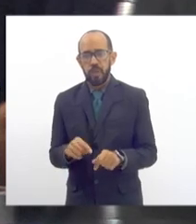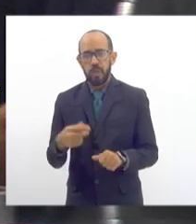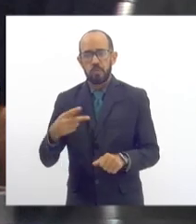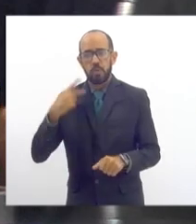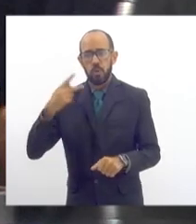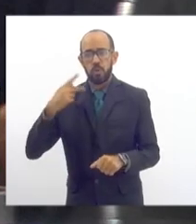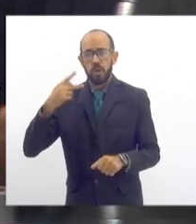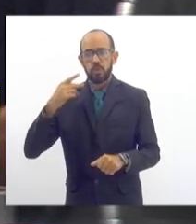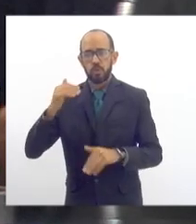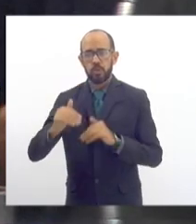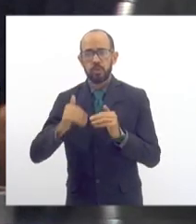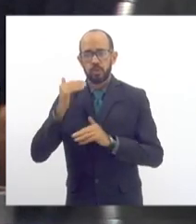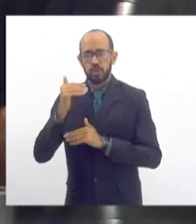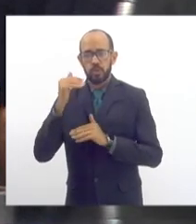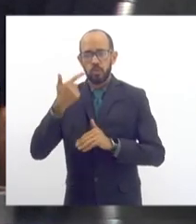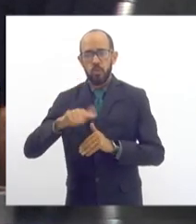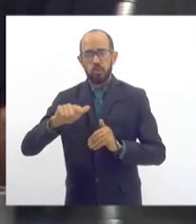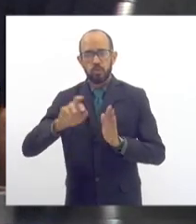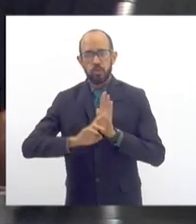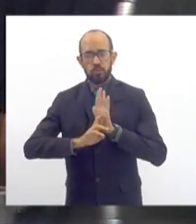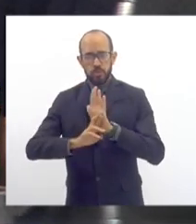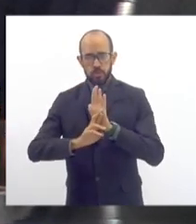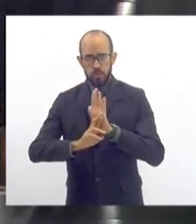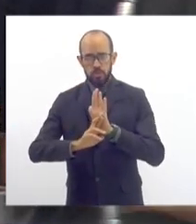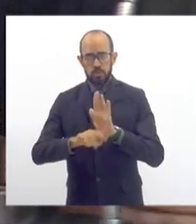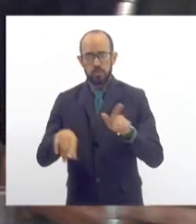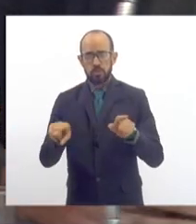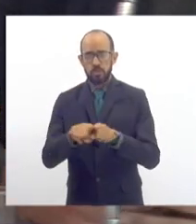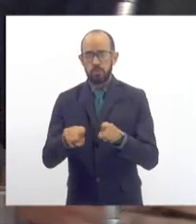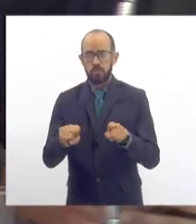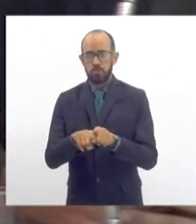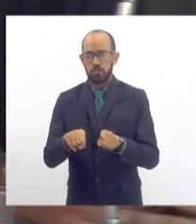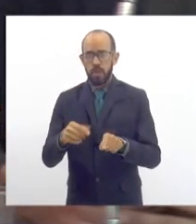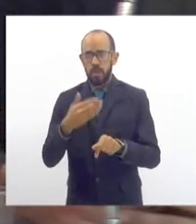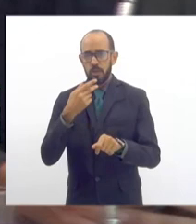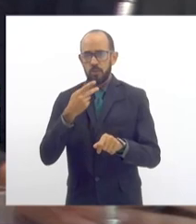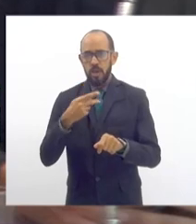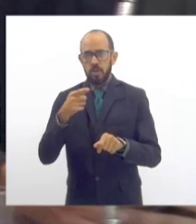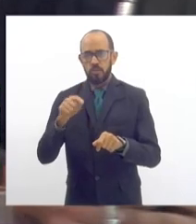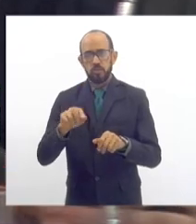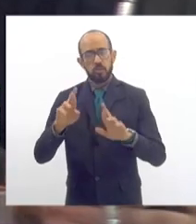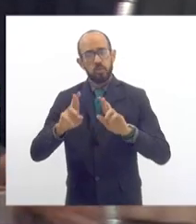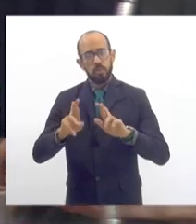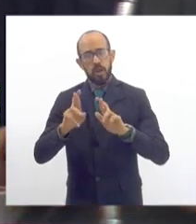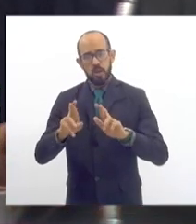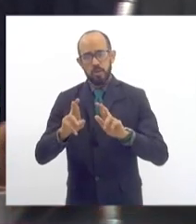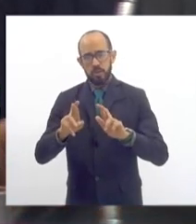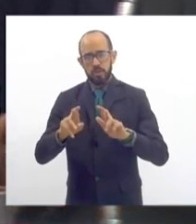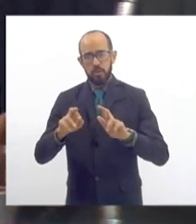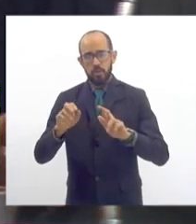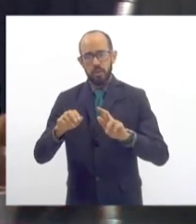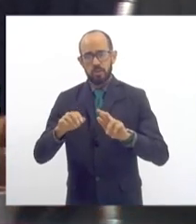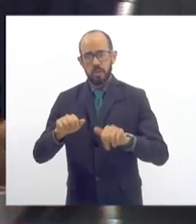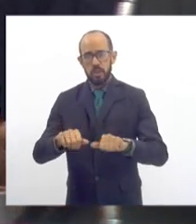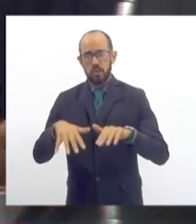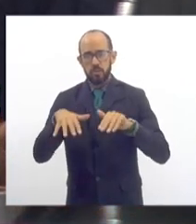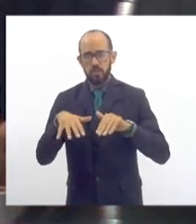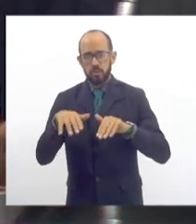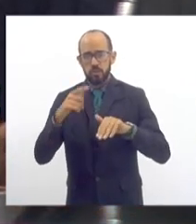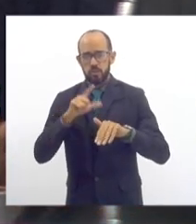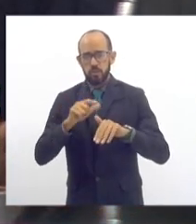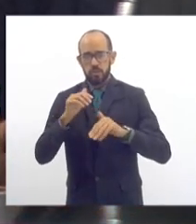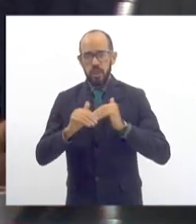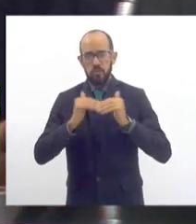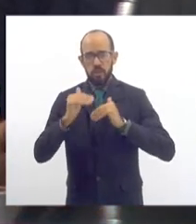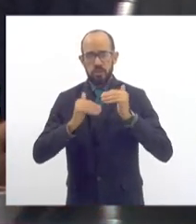e de outros representantes do órgão. E destaco que a gente espera, com essa audiência, conseguir avançar no entendimento que,